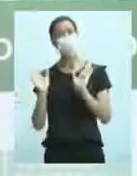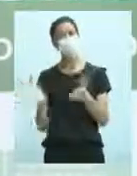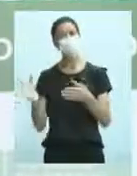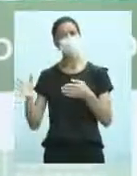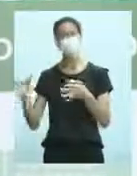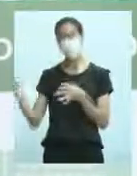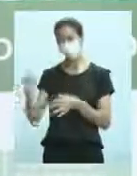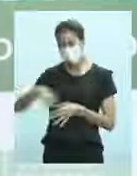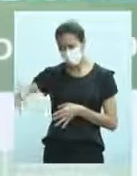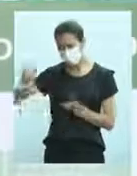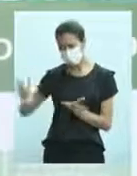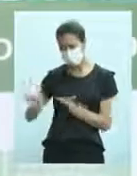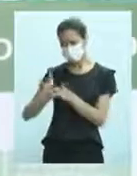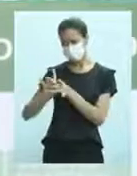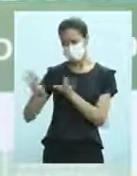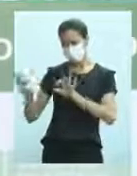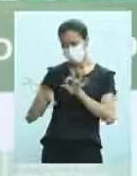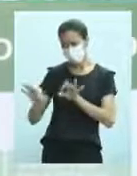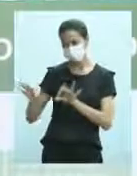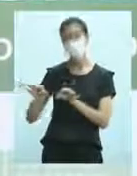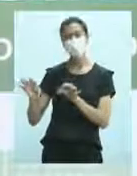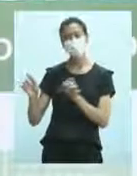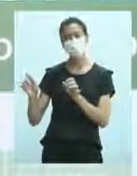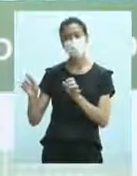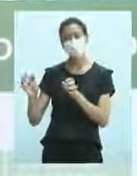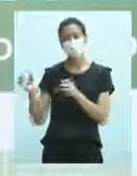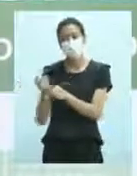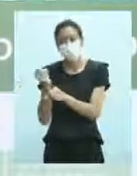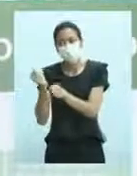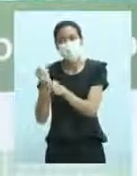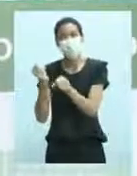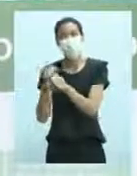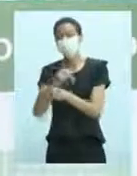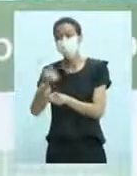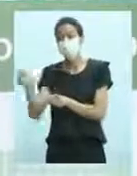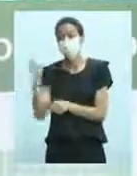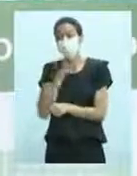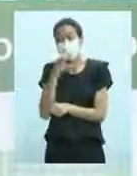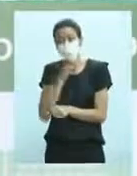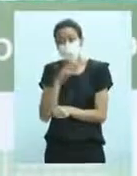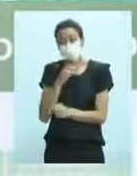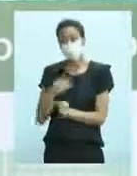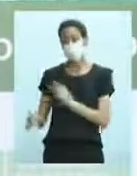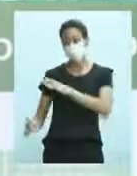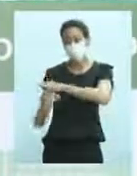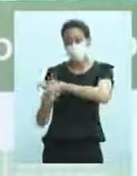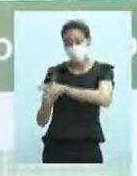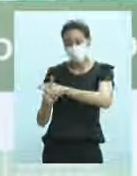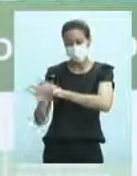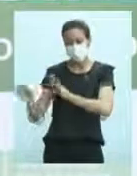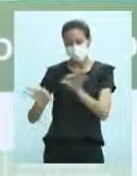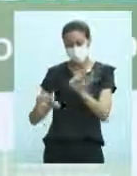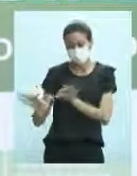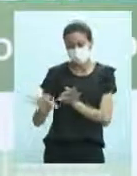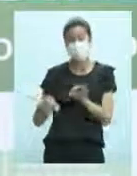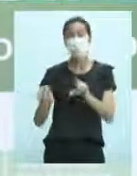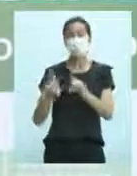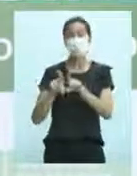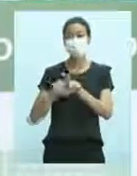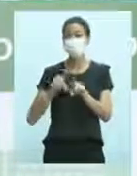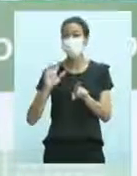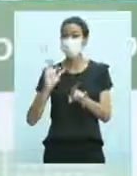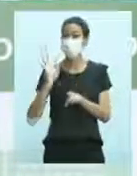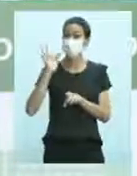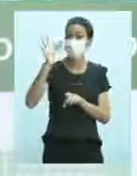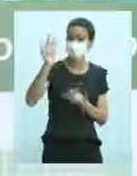na montagem do centro de operações emergenciais de dourado e de construir todos os programa